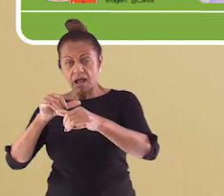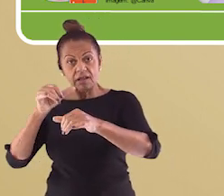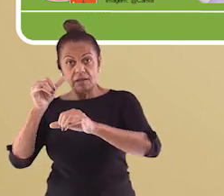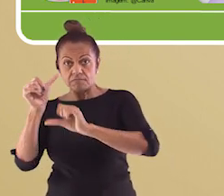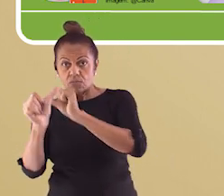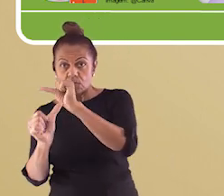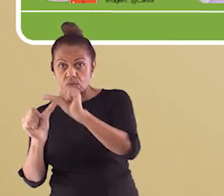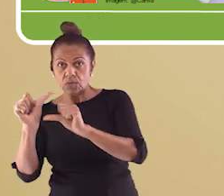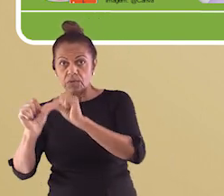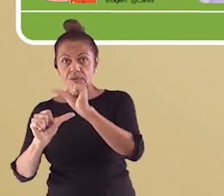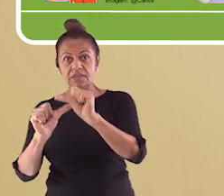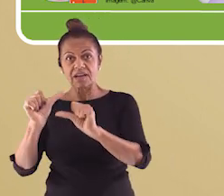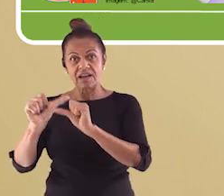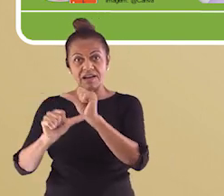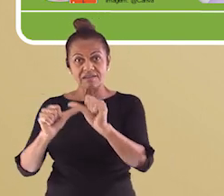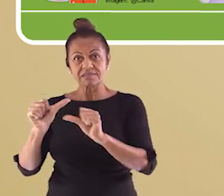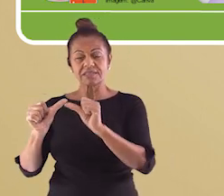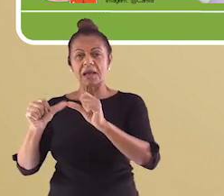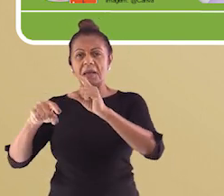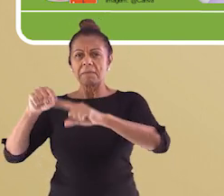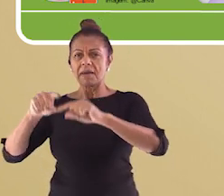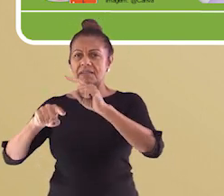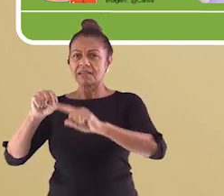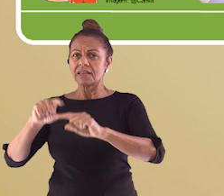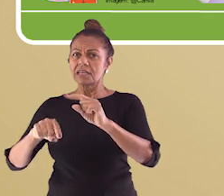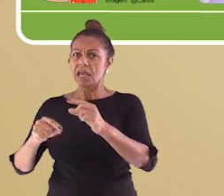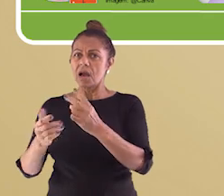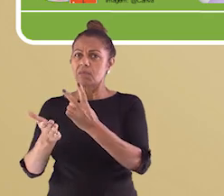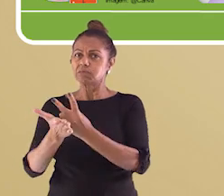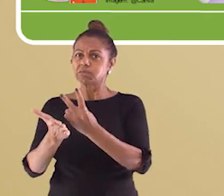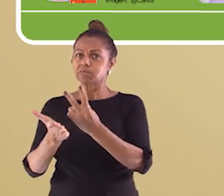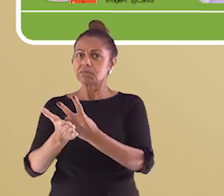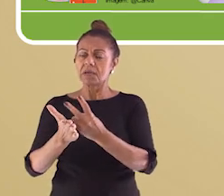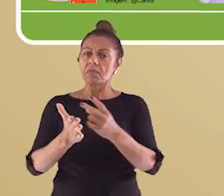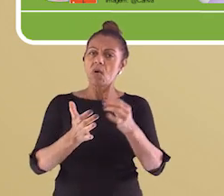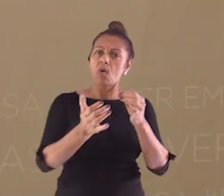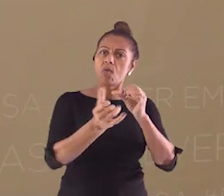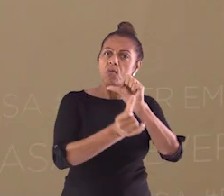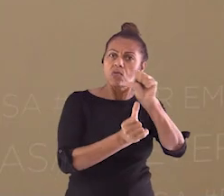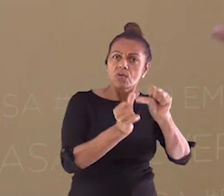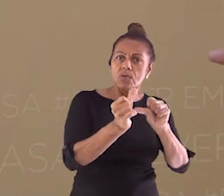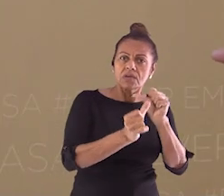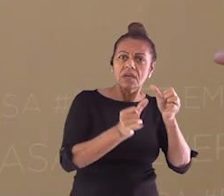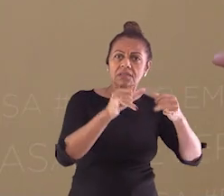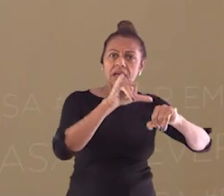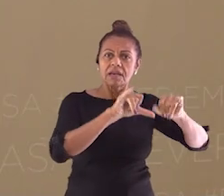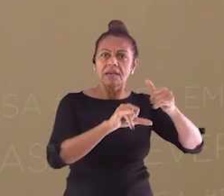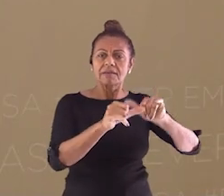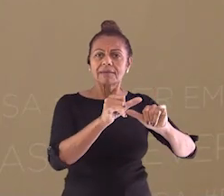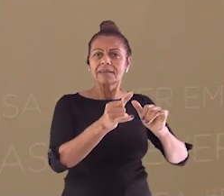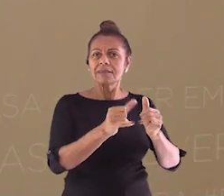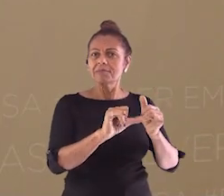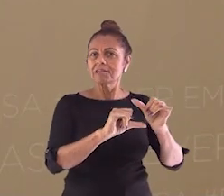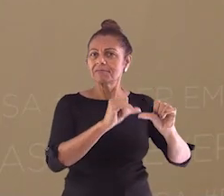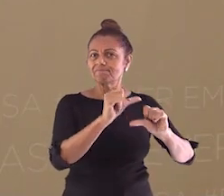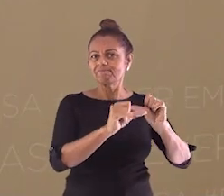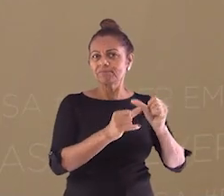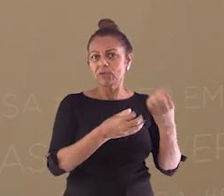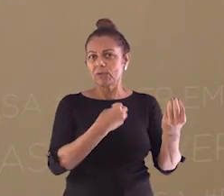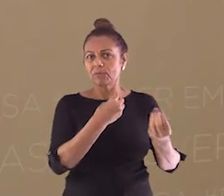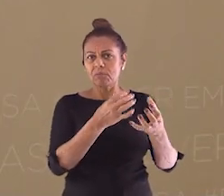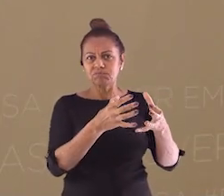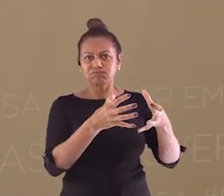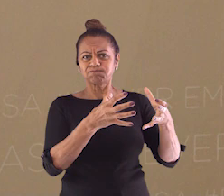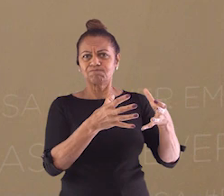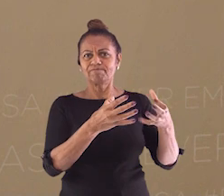fenômenos químicos que ocorrem no corpo humano e até mesmo na natureza. Desde o momento em que acordamos até